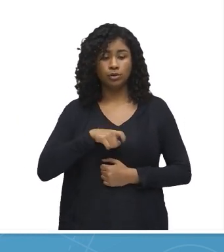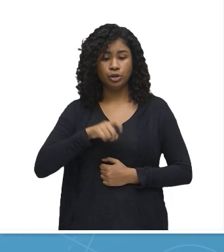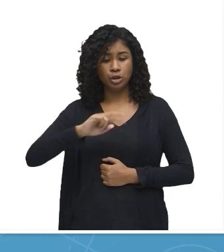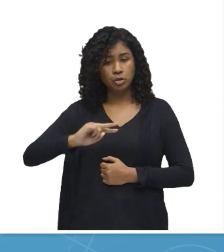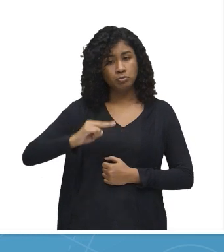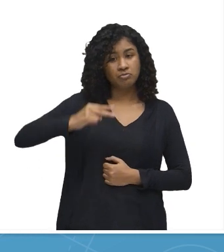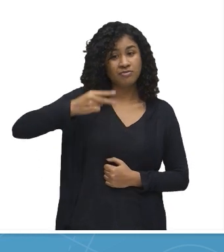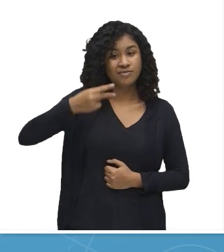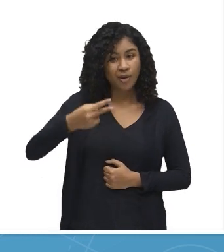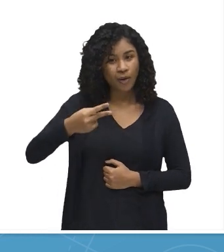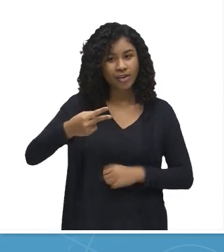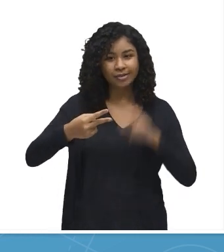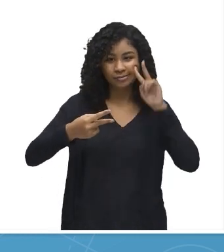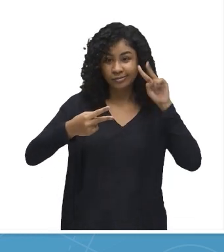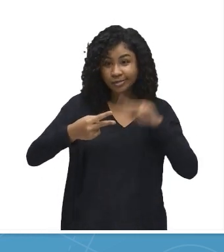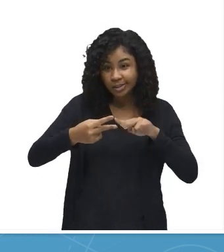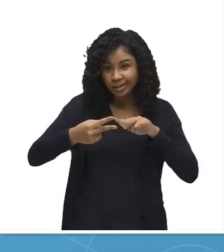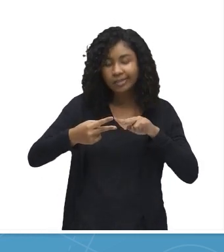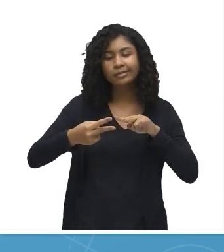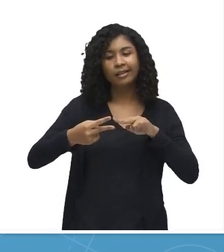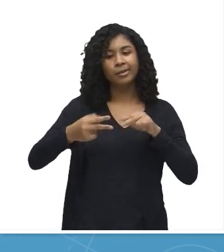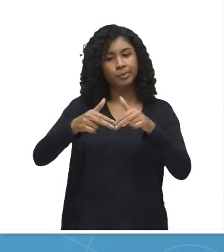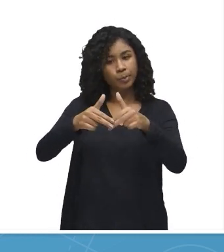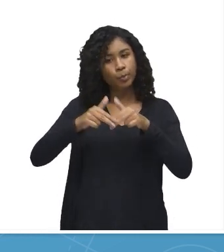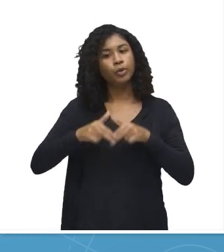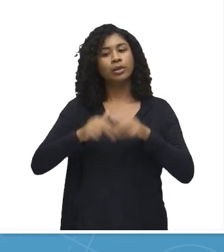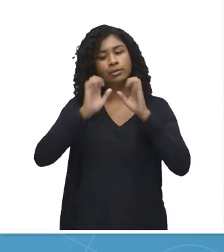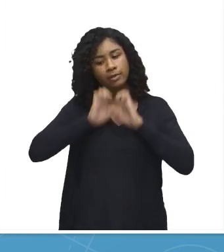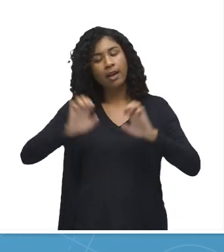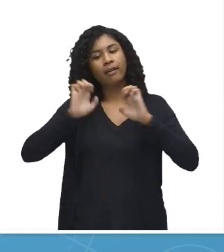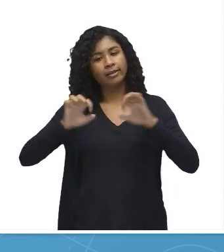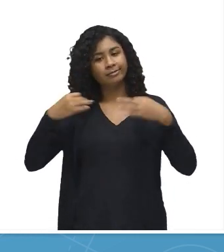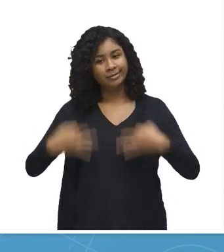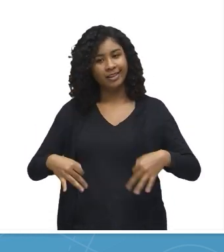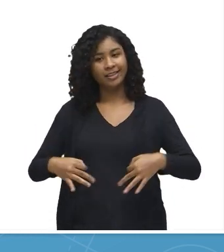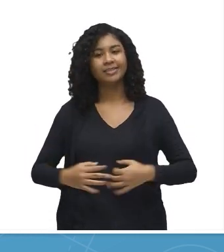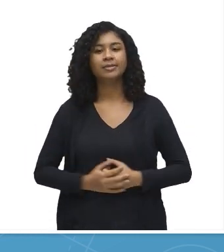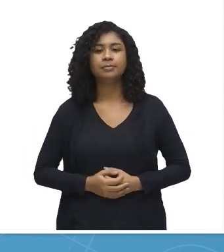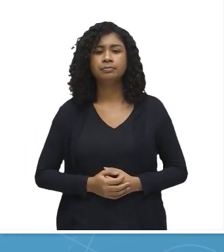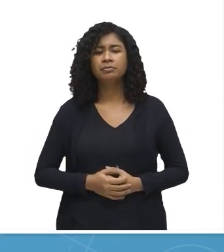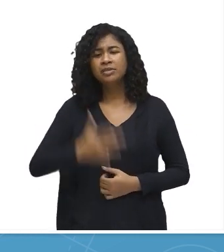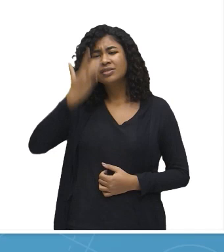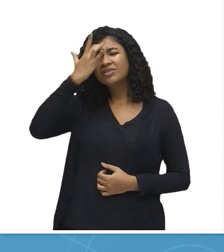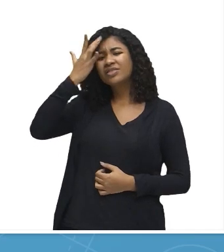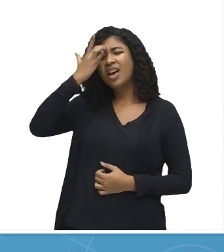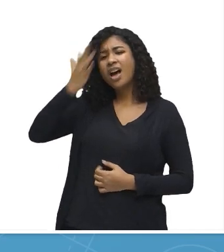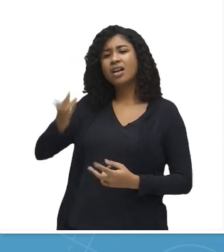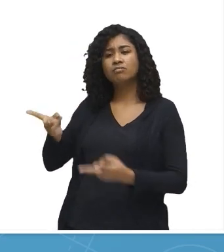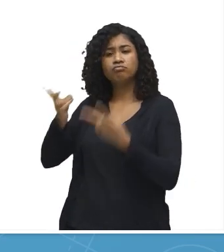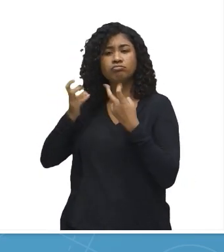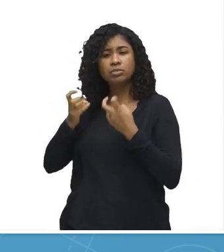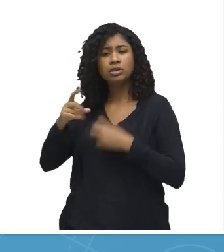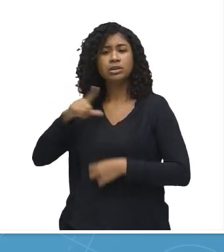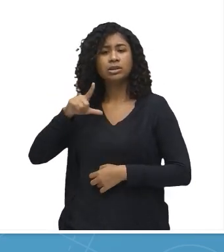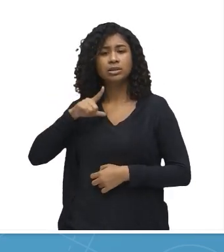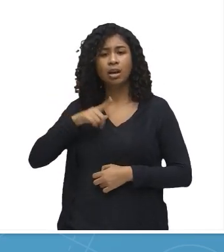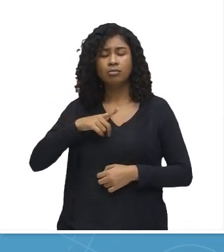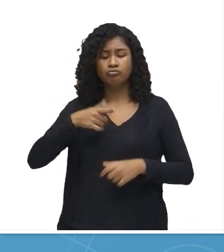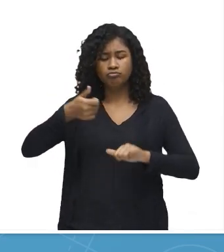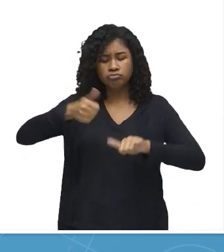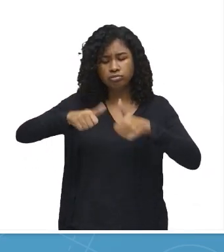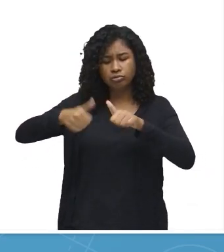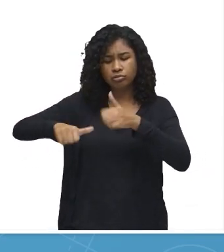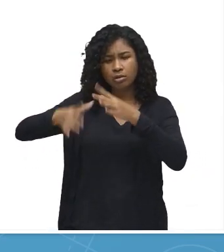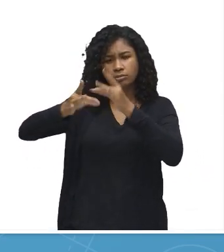o expoente, tá? Então vejam que fica fácil da gente identificar as equações do segundo grau apenas fazendo essa verificação,